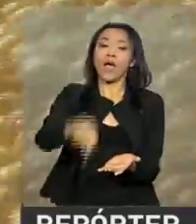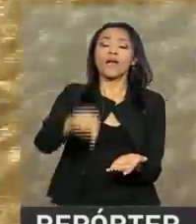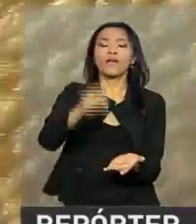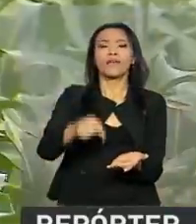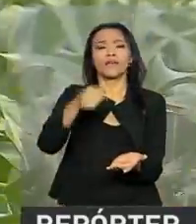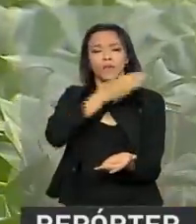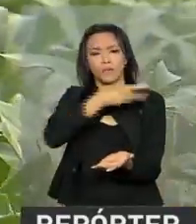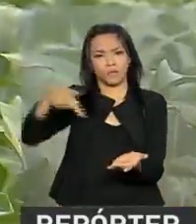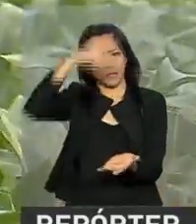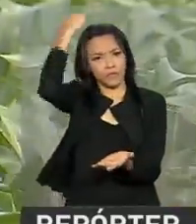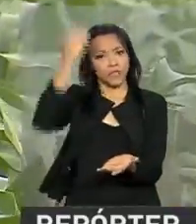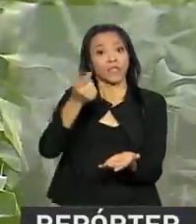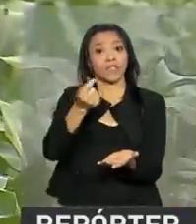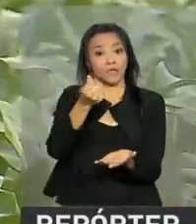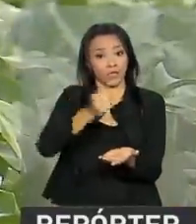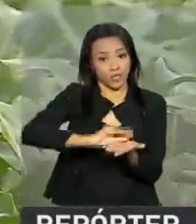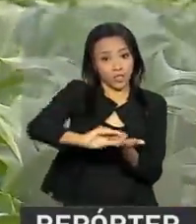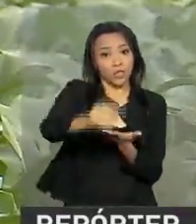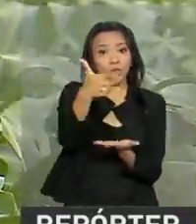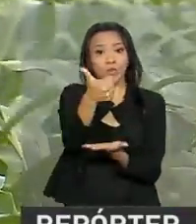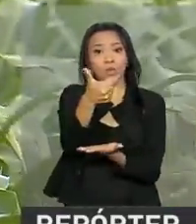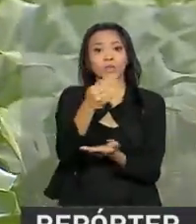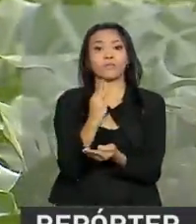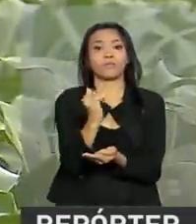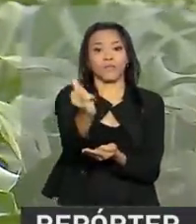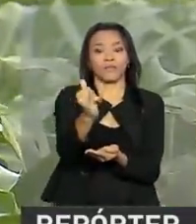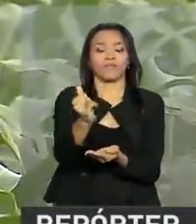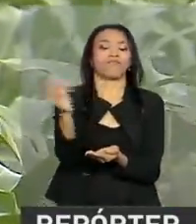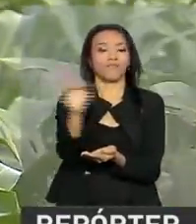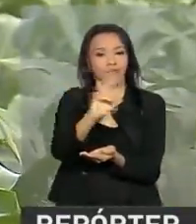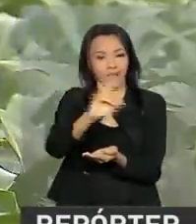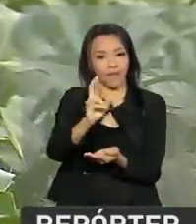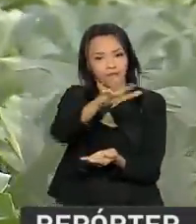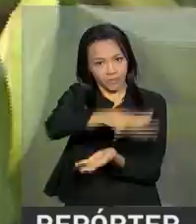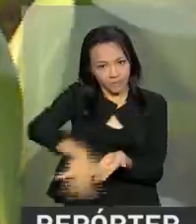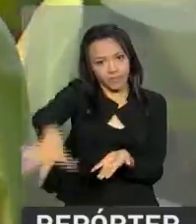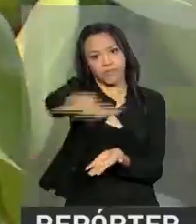de 12 bilhões de reais para o pré-custeio da safra